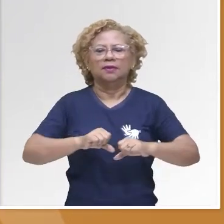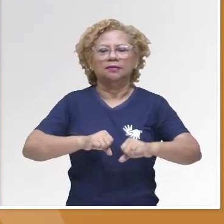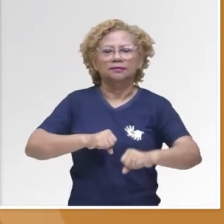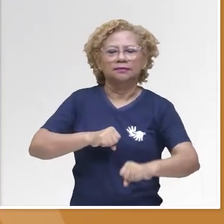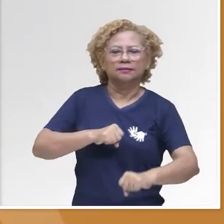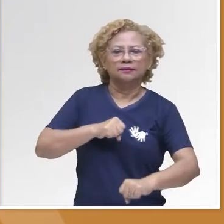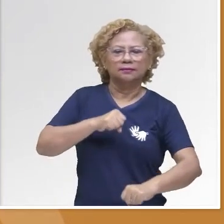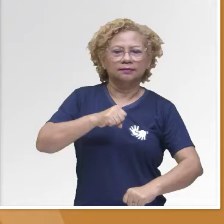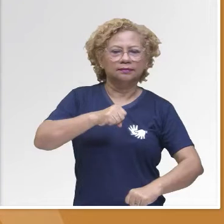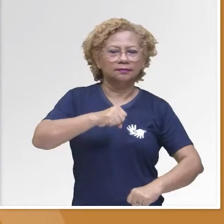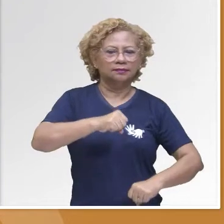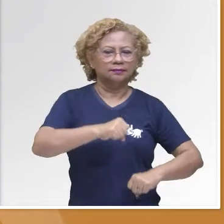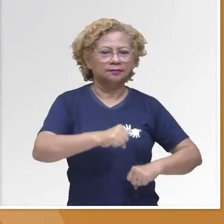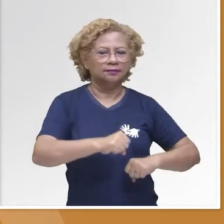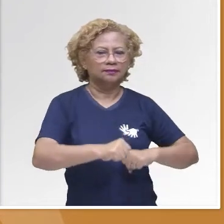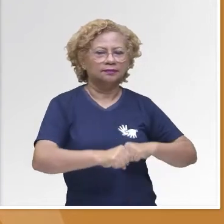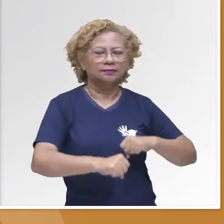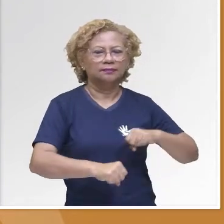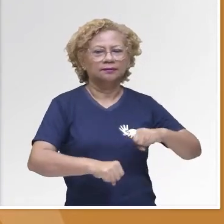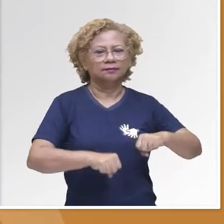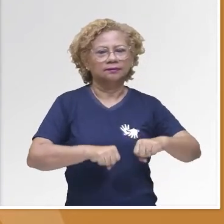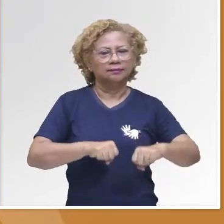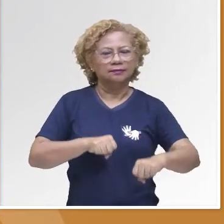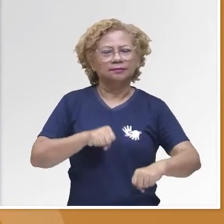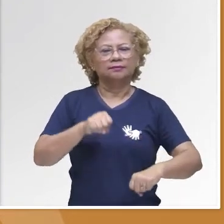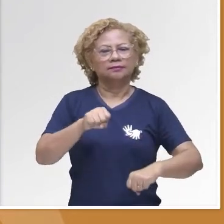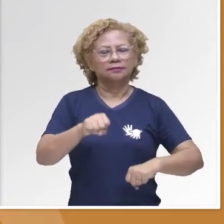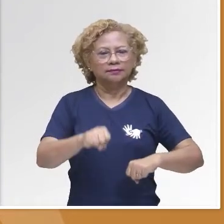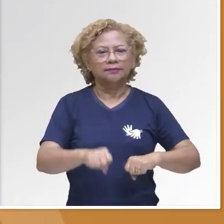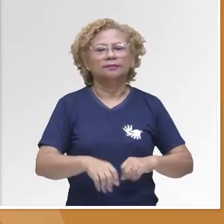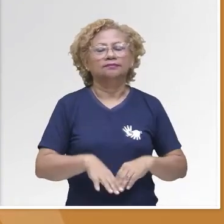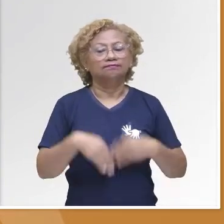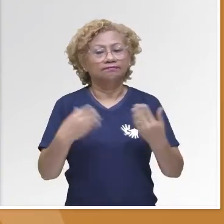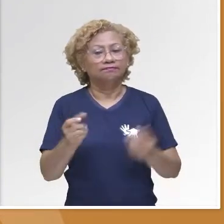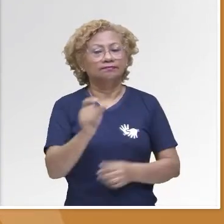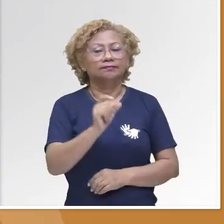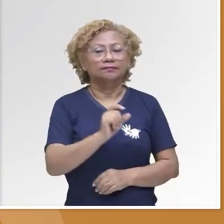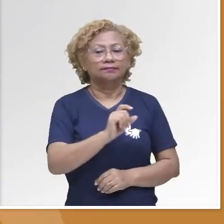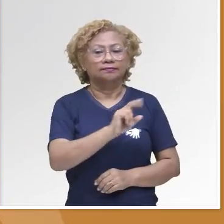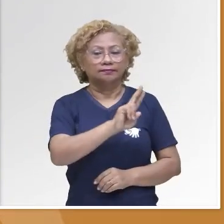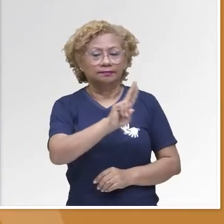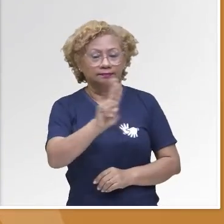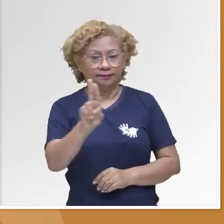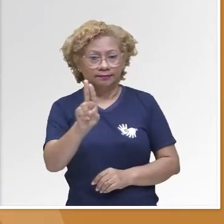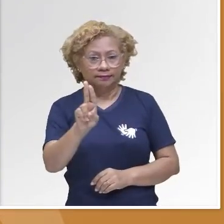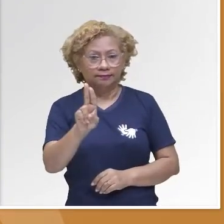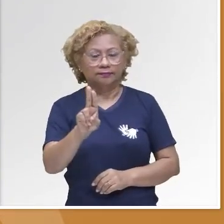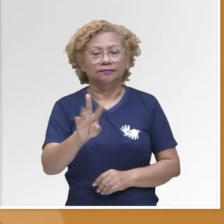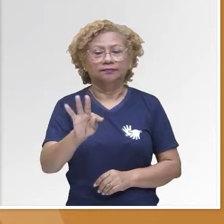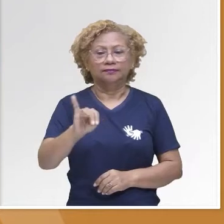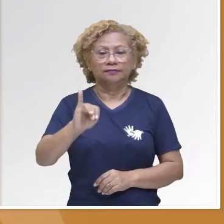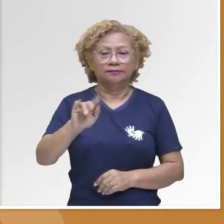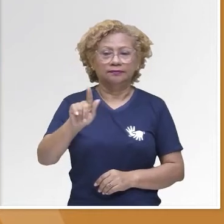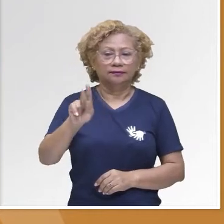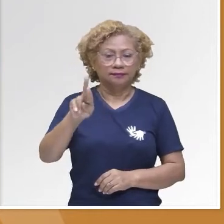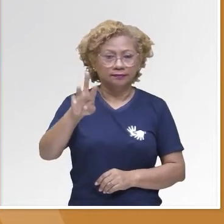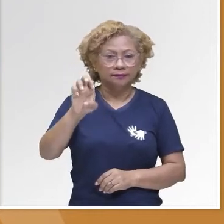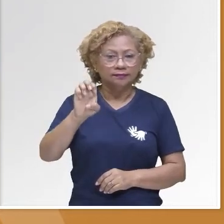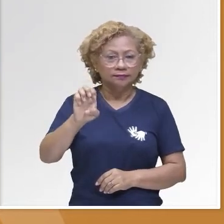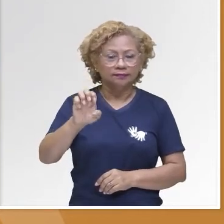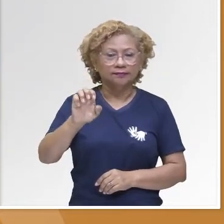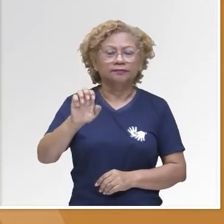fortes garras. A expressão tigres asiáticos refere-se às economias dos países